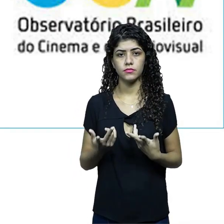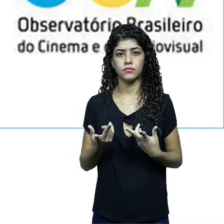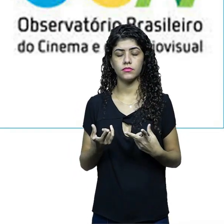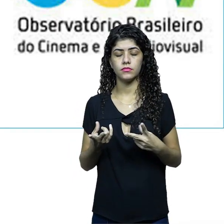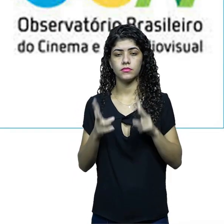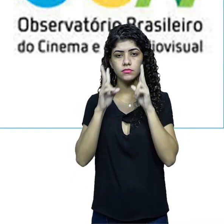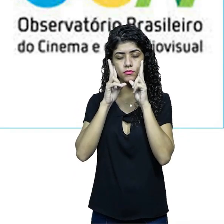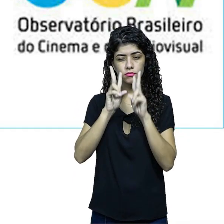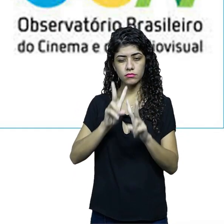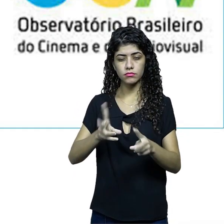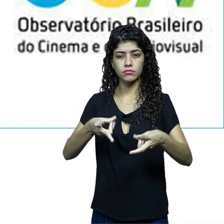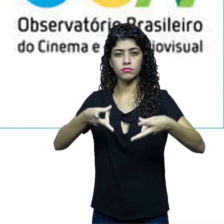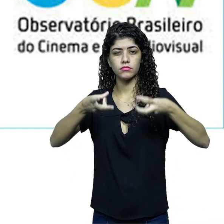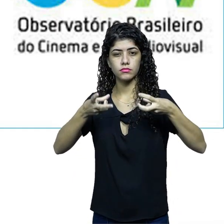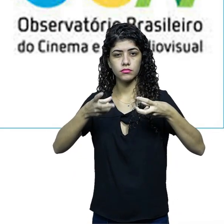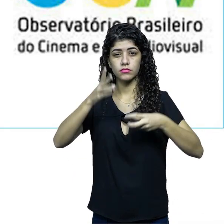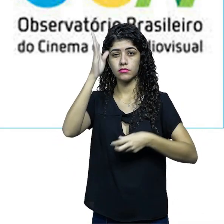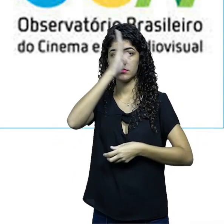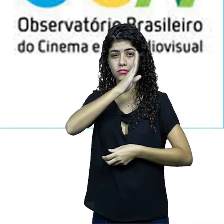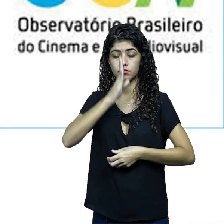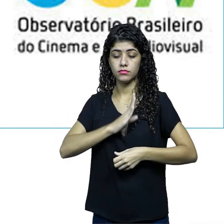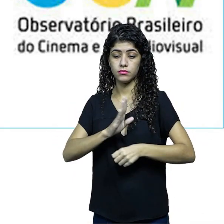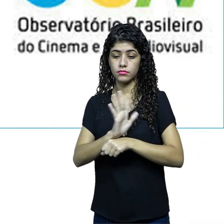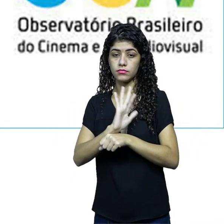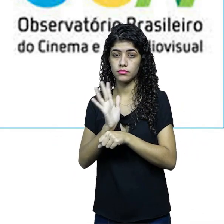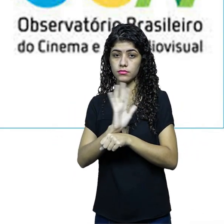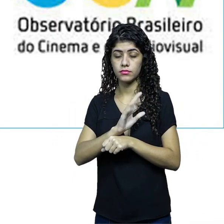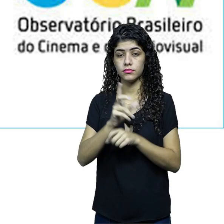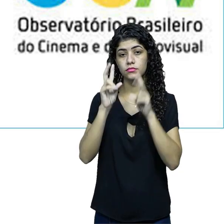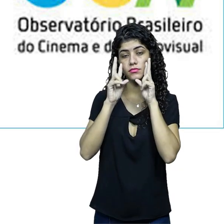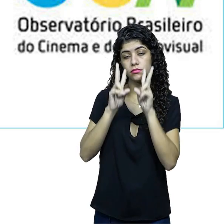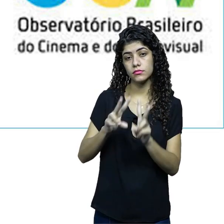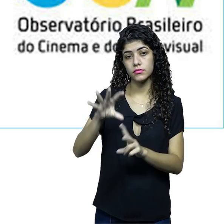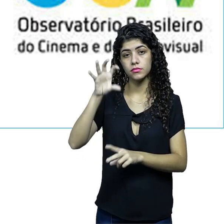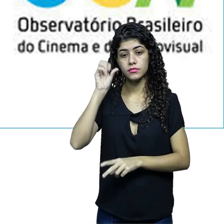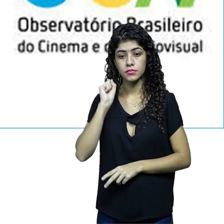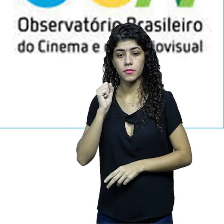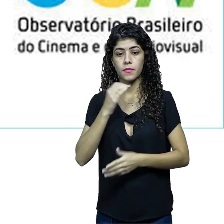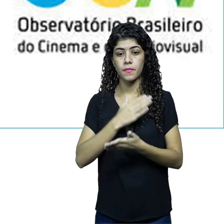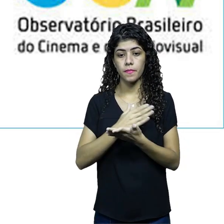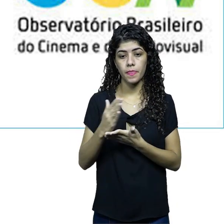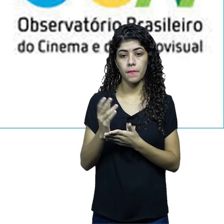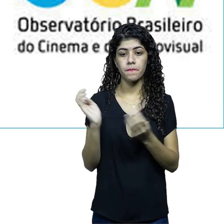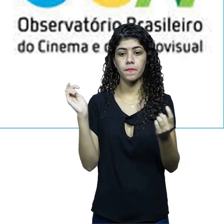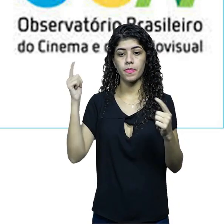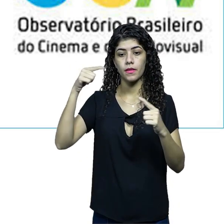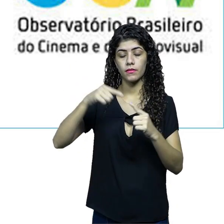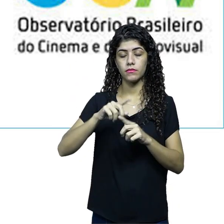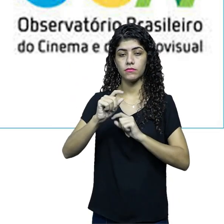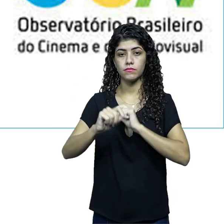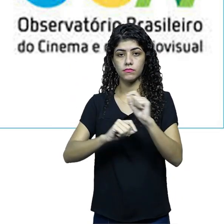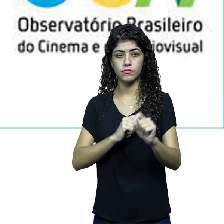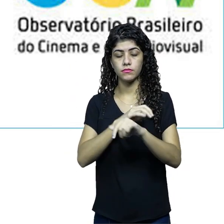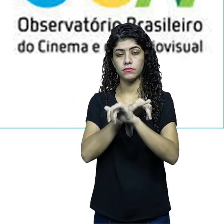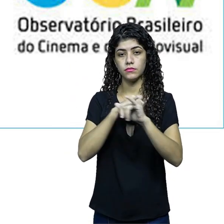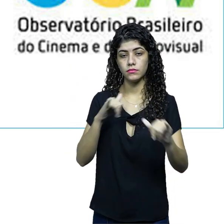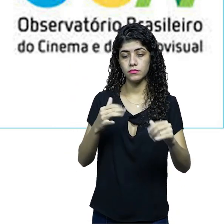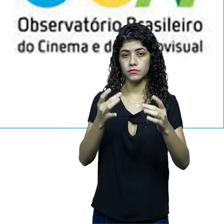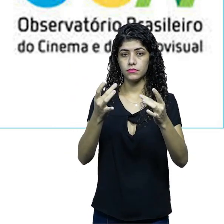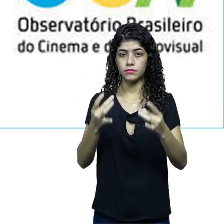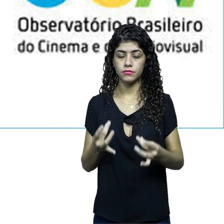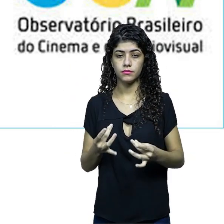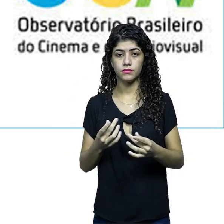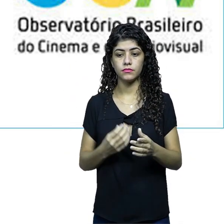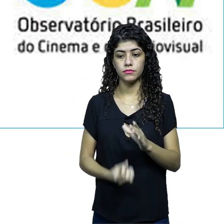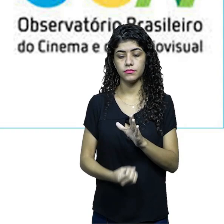O Observatório Brasileiro do Cinema e do Audiovisual, OCA, criado em dezembro de 2008, tem por objetivo a difusão de